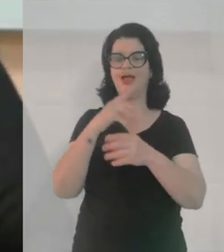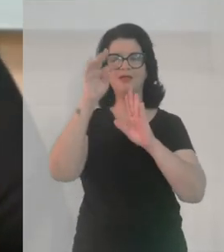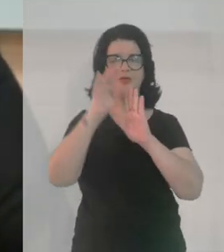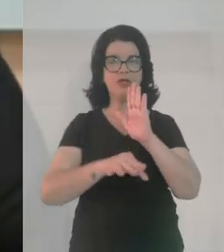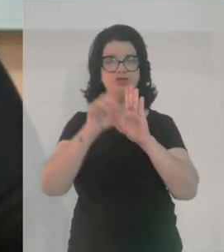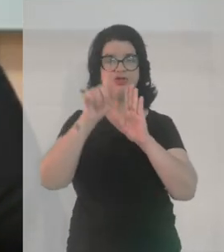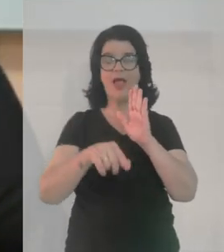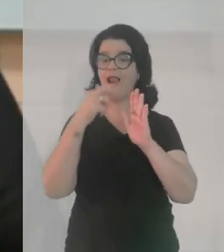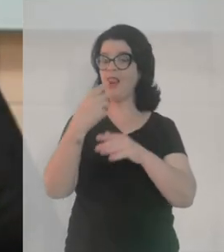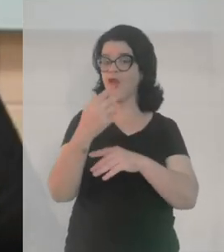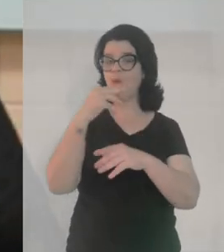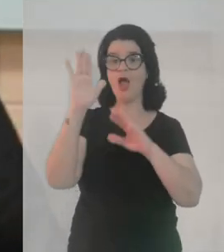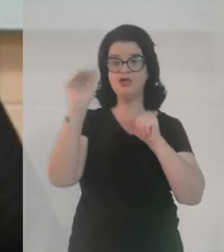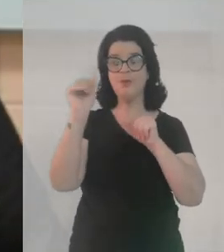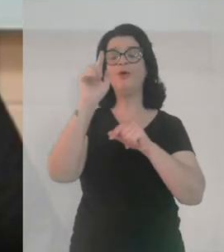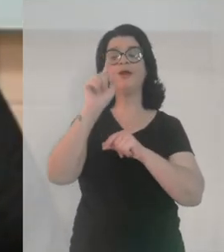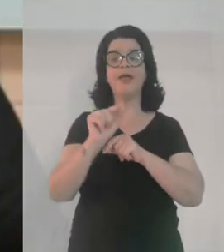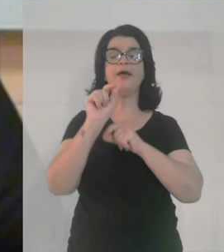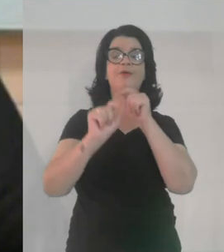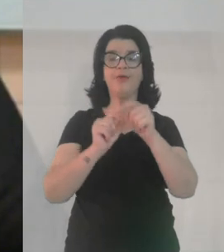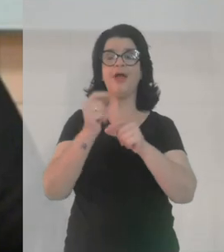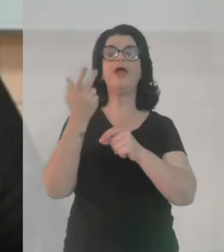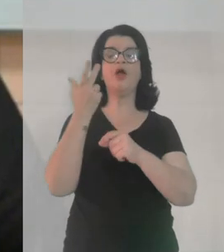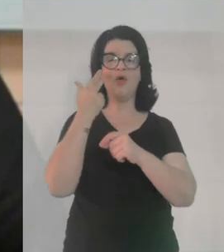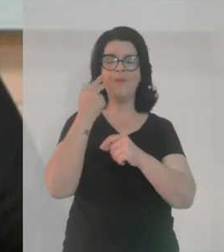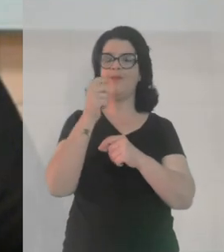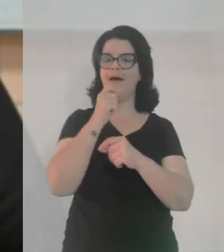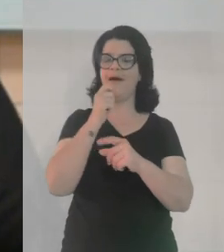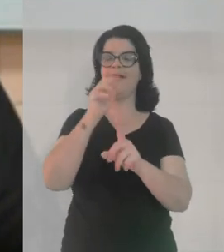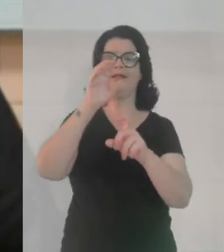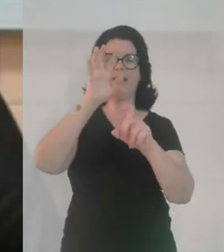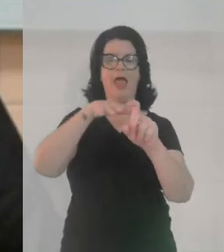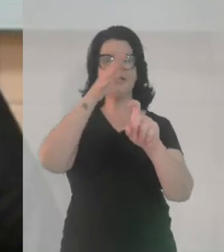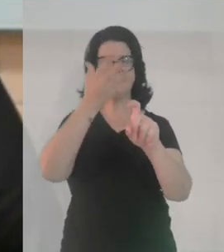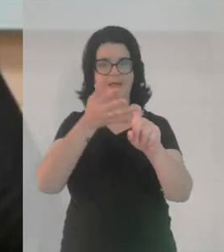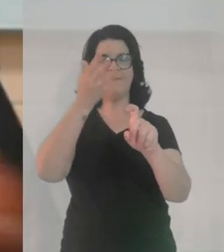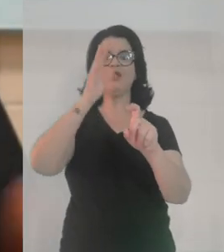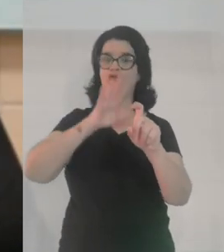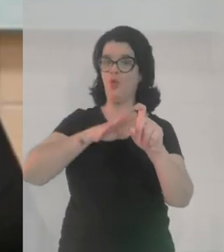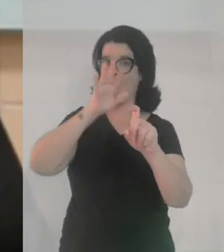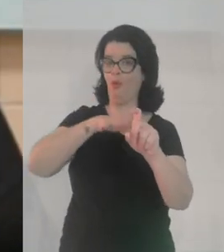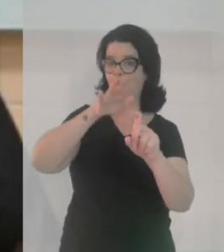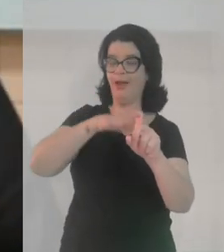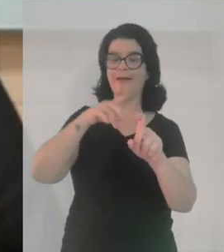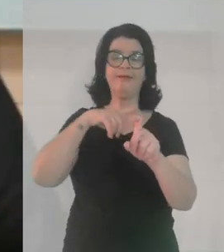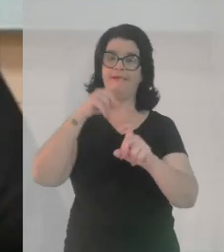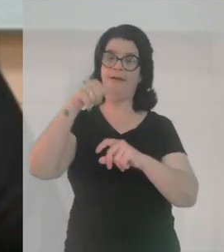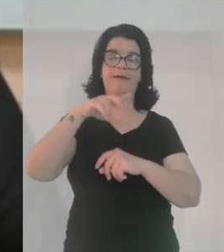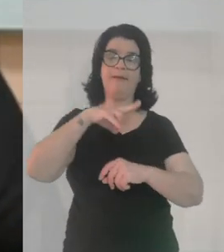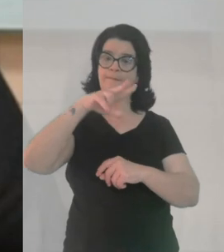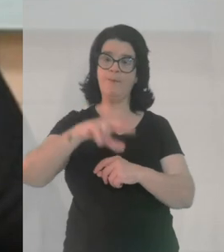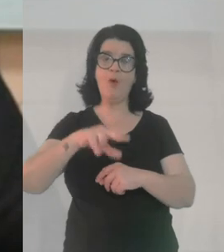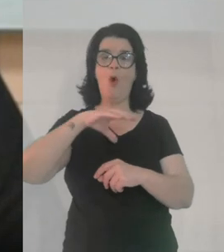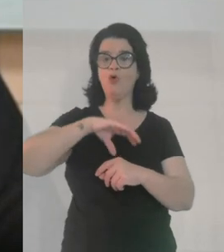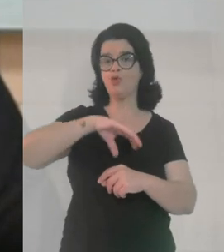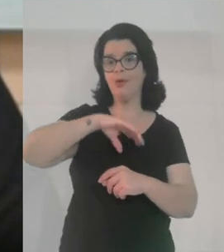língua espanhola é comum, né, ainda, infelizmente, esse mito que existe aqui no Brasil de que a língua portuguesa e